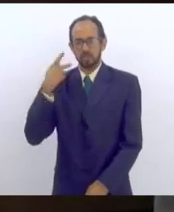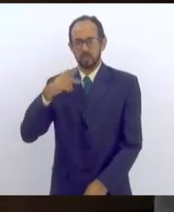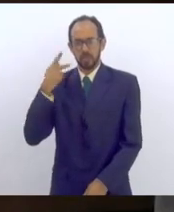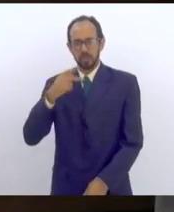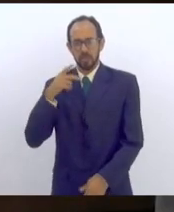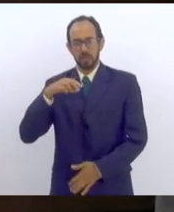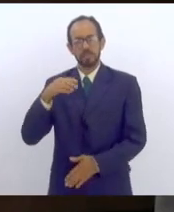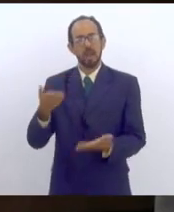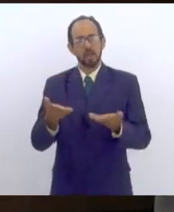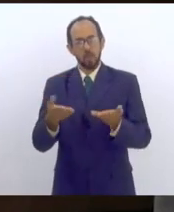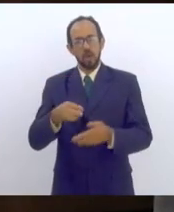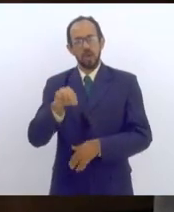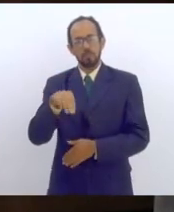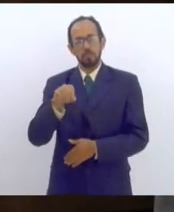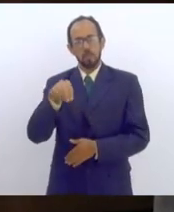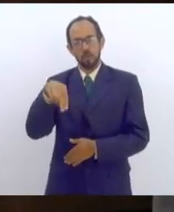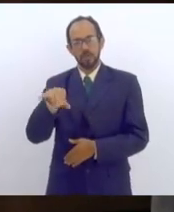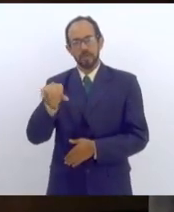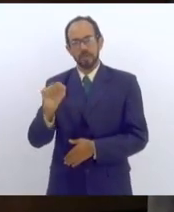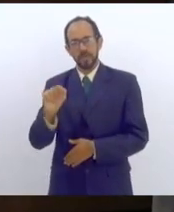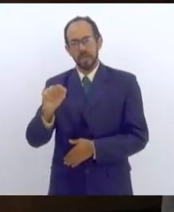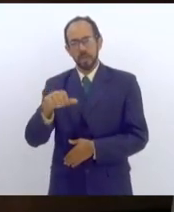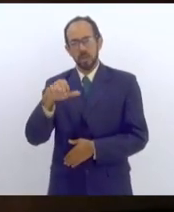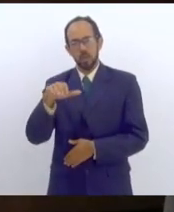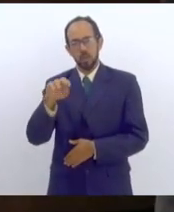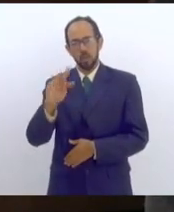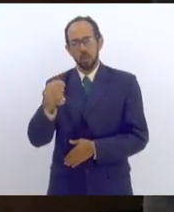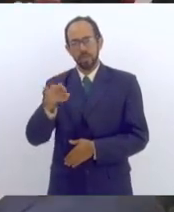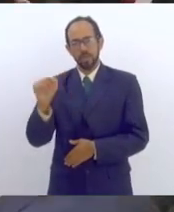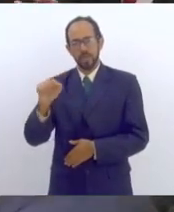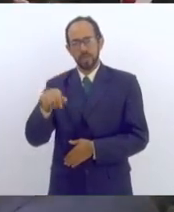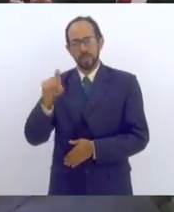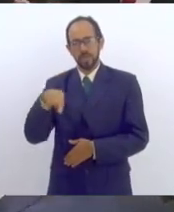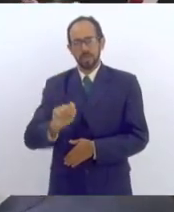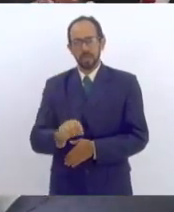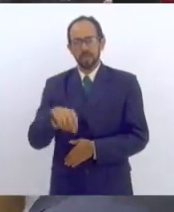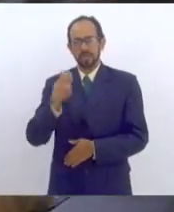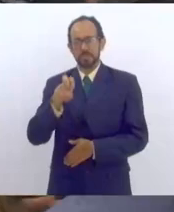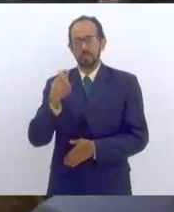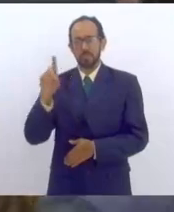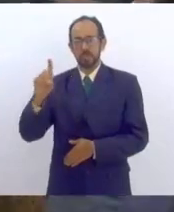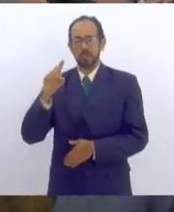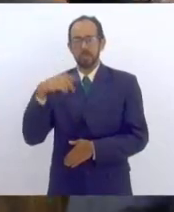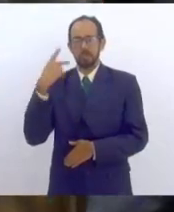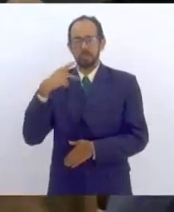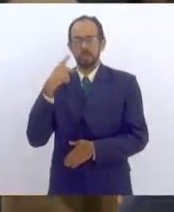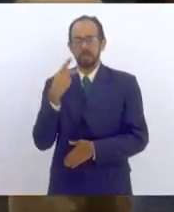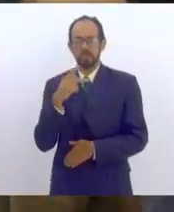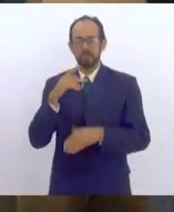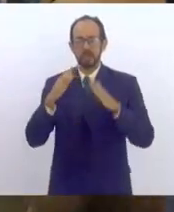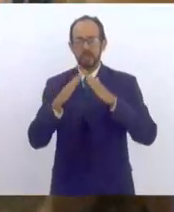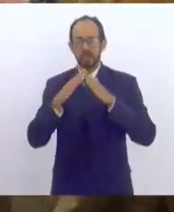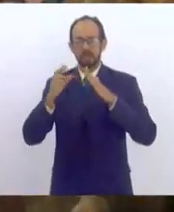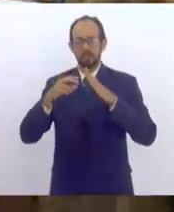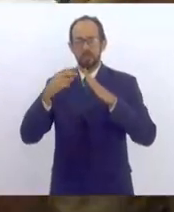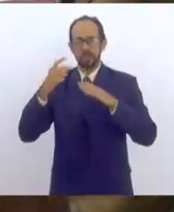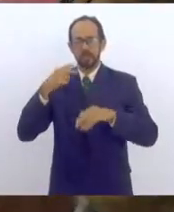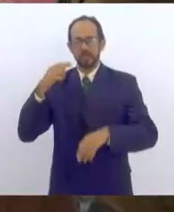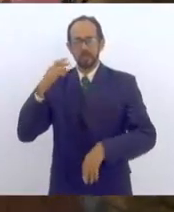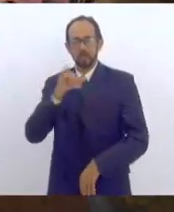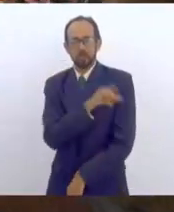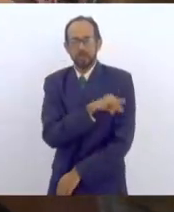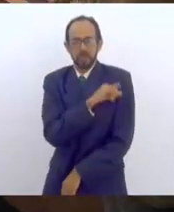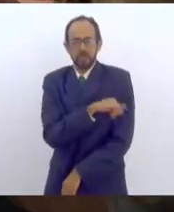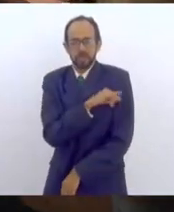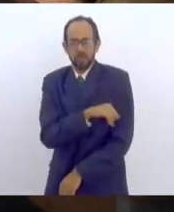Mônica Cunha, vereadora aqui, uma das 51 vereadoras da Casa da Câmara do Rio, e uma militante histórica